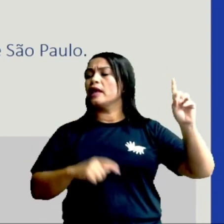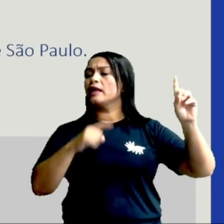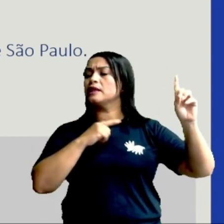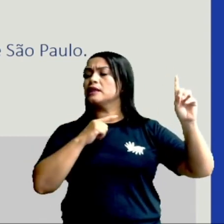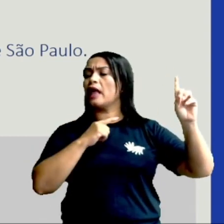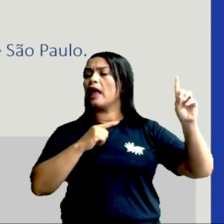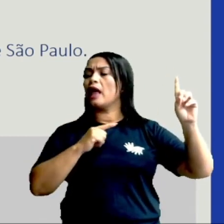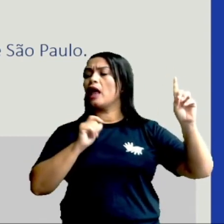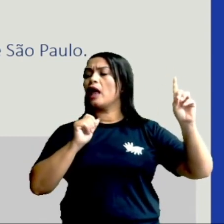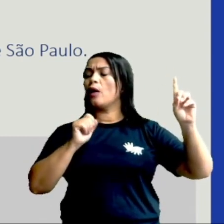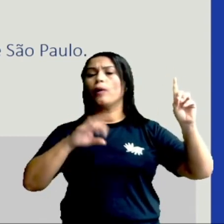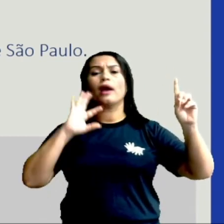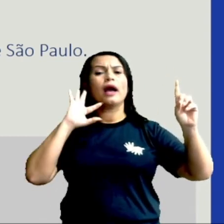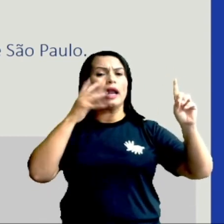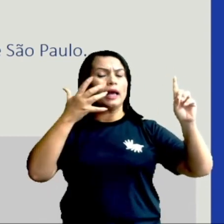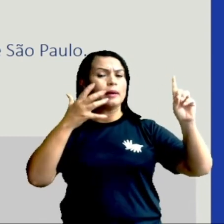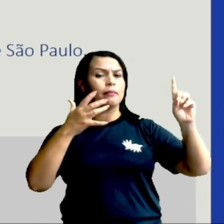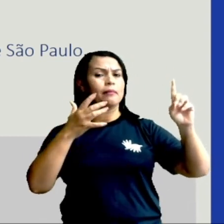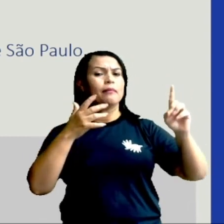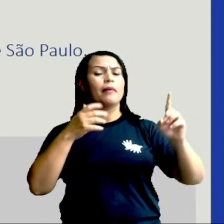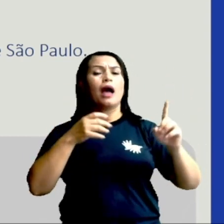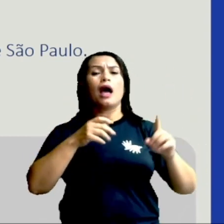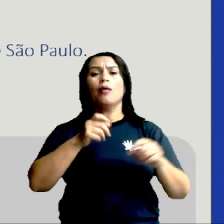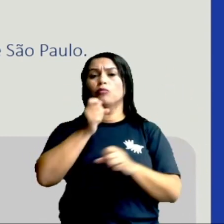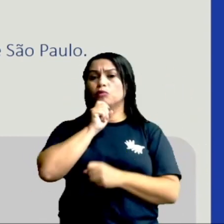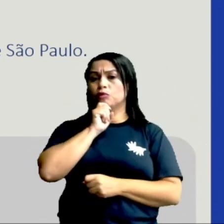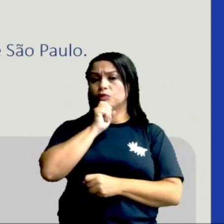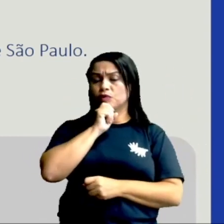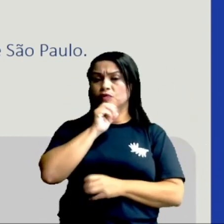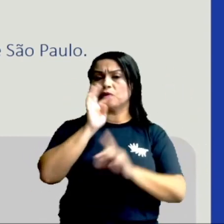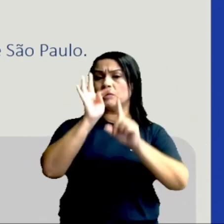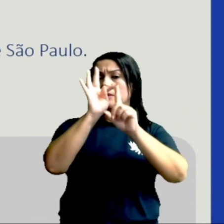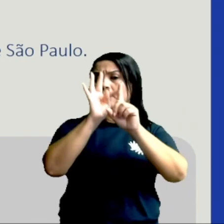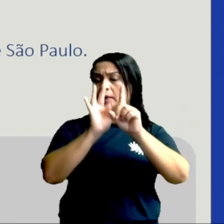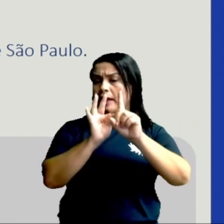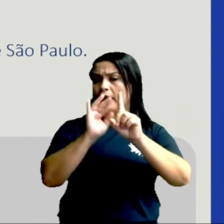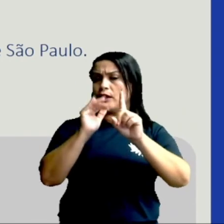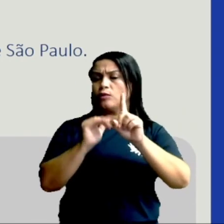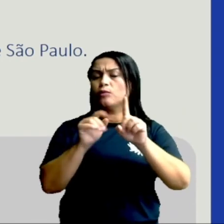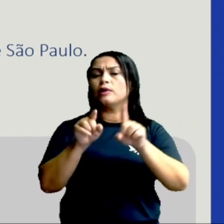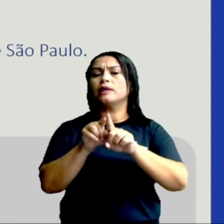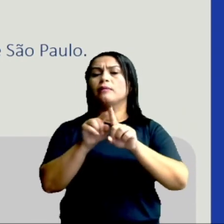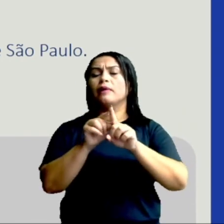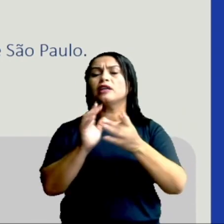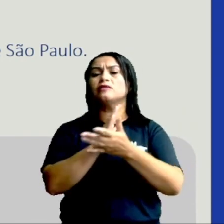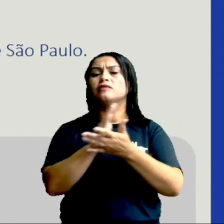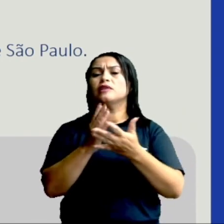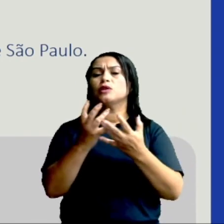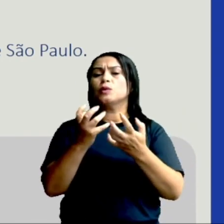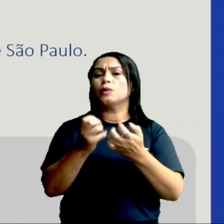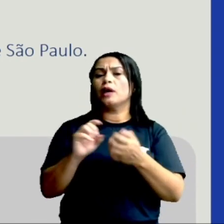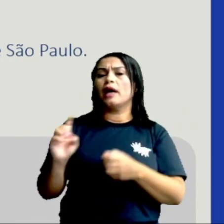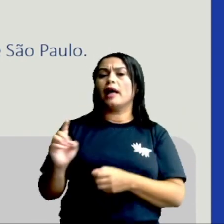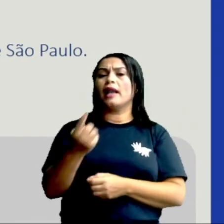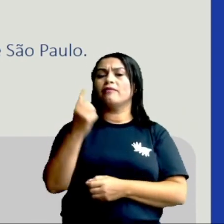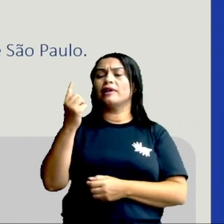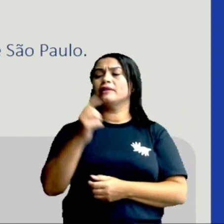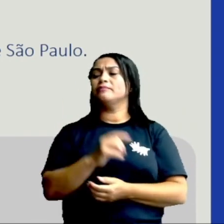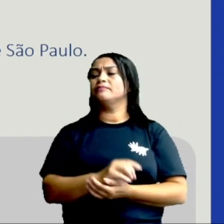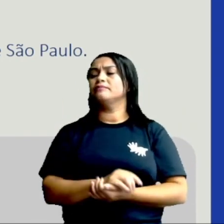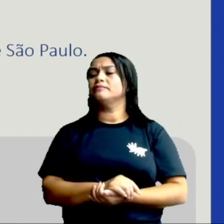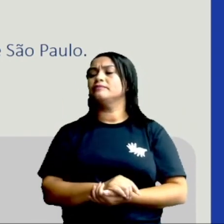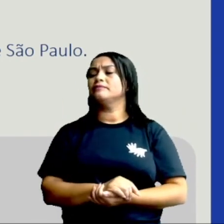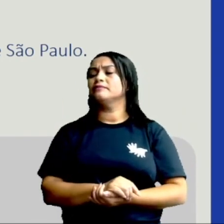um clima predominantemente polar com baixas temperaturas e umidade elevada. E